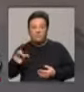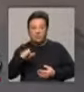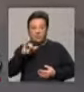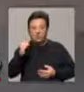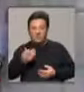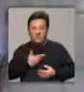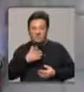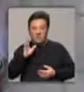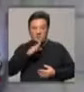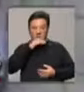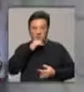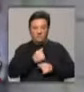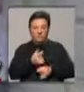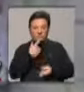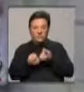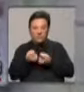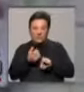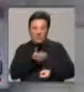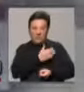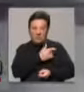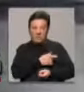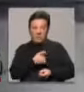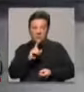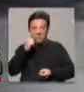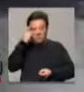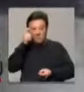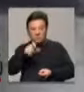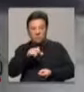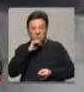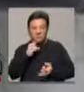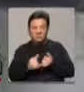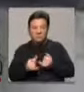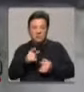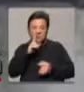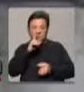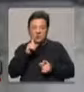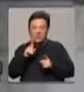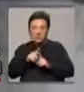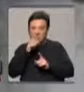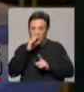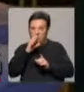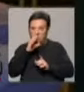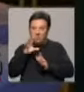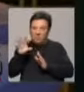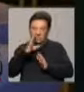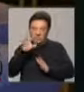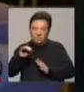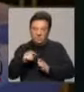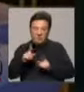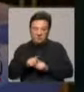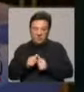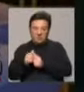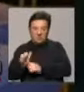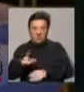mas a polícia que lhe fez muito relatório na altura não considerou que tivessem risco de seguir o mesmo caminho o primeiro ministro britânico